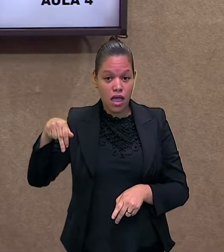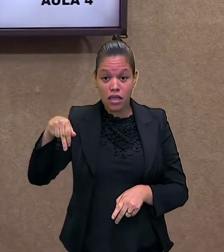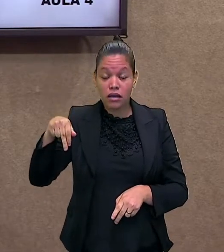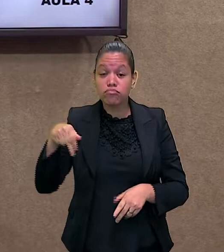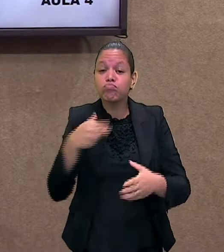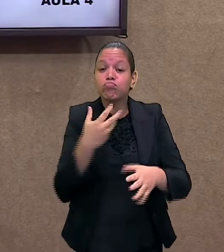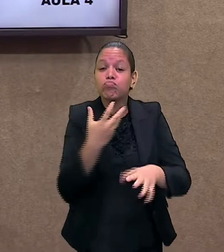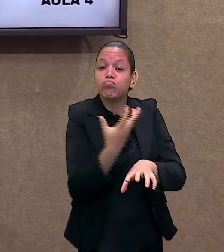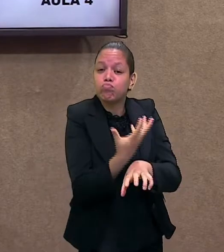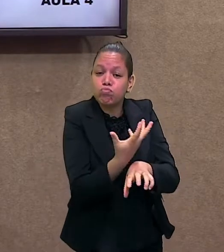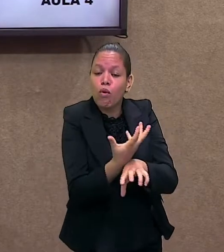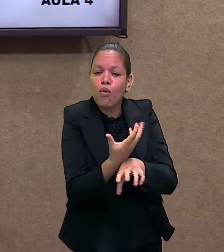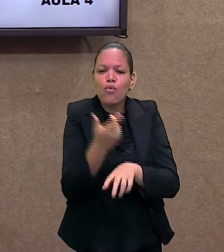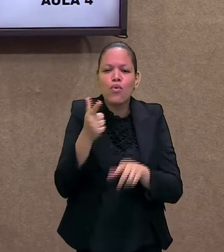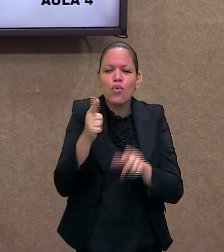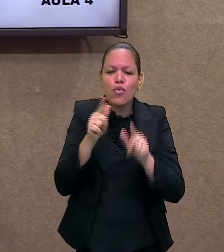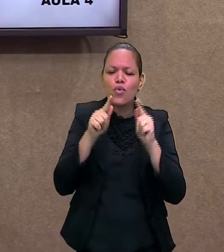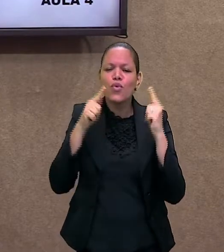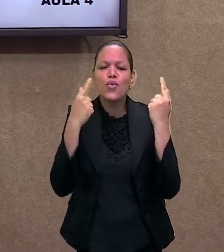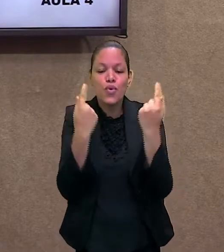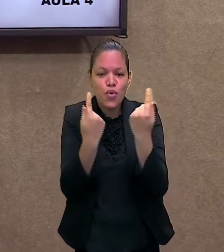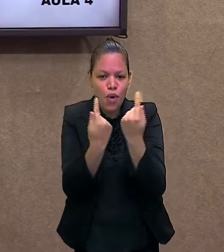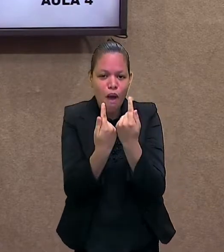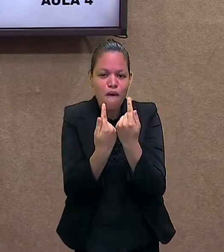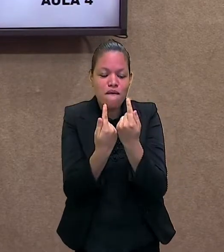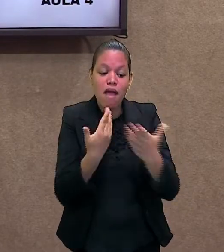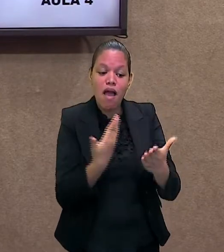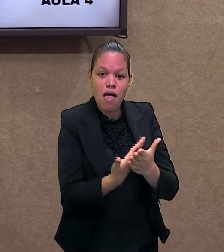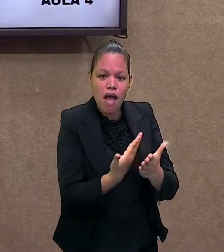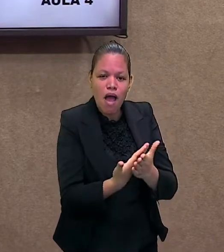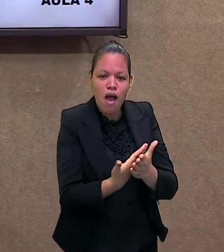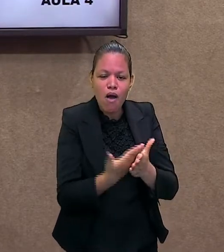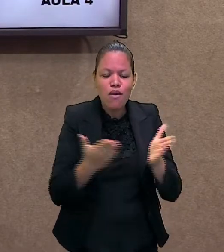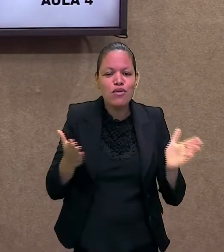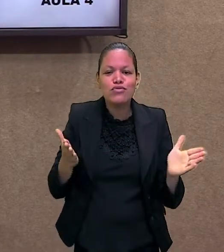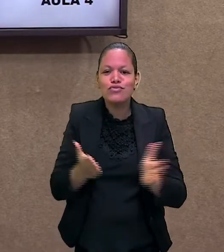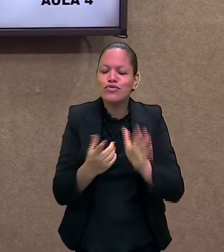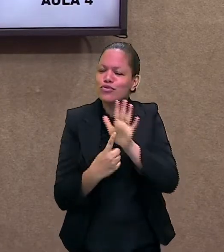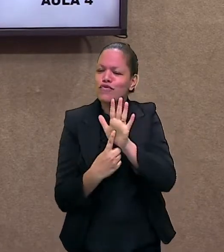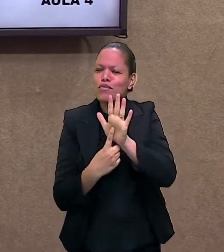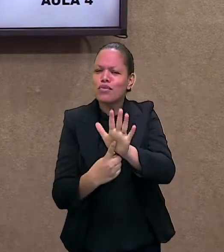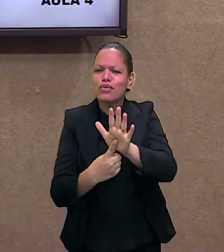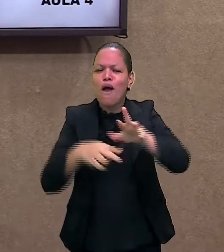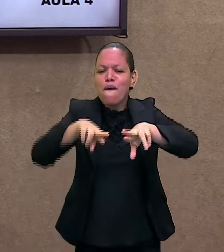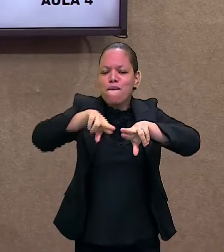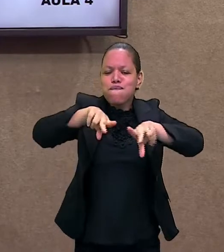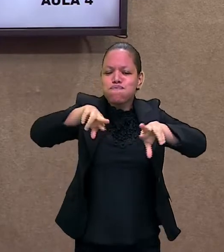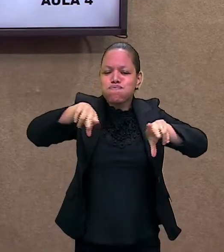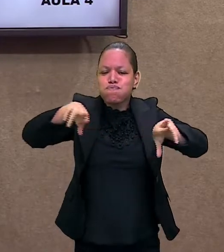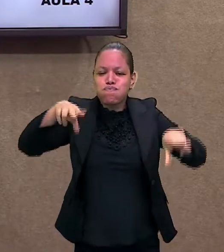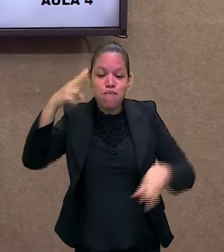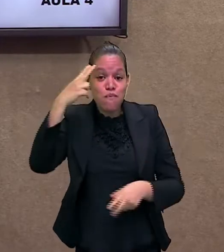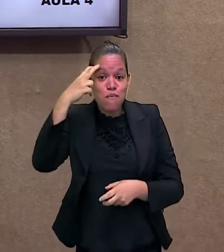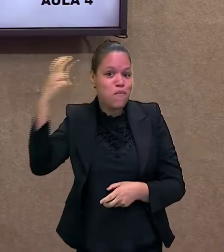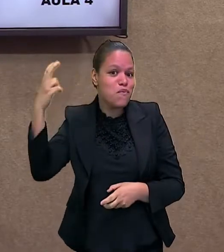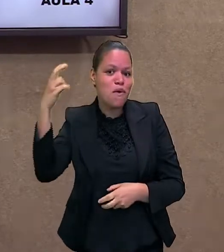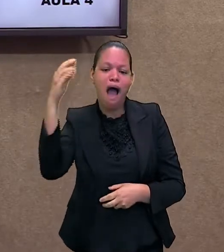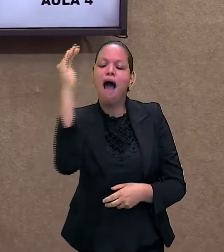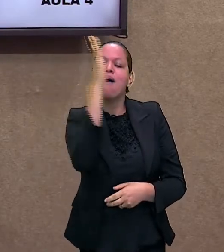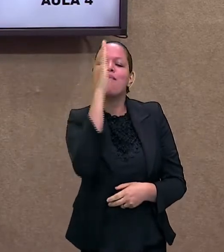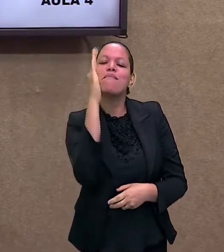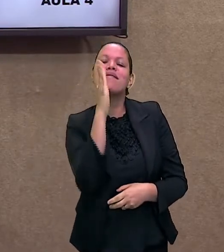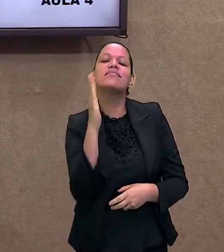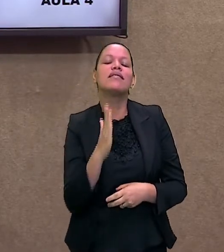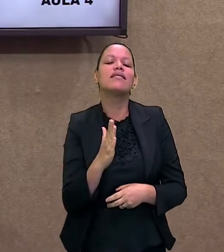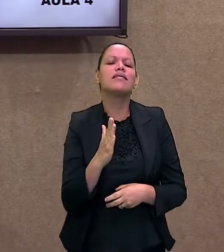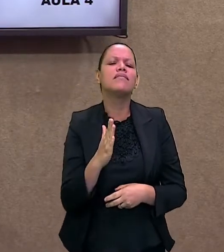de Geografia, iremos trabalhar sobre a diversidade cultural brasileira. Repararam que nessas últimas